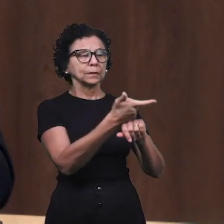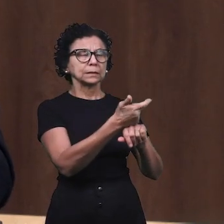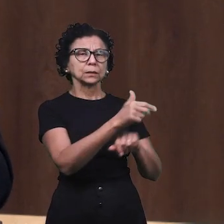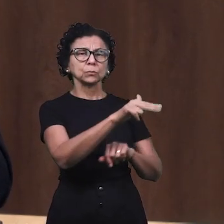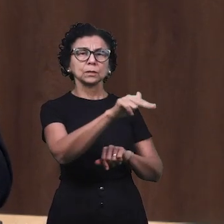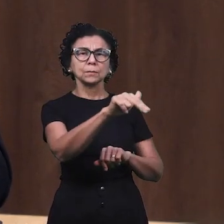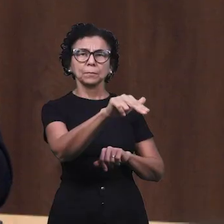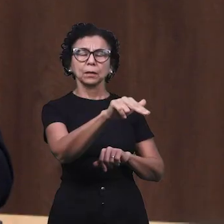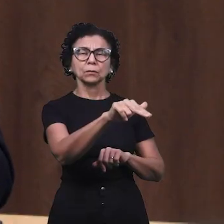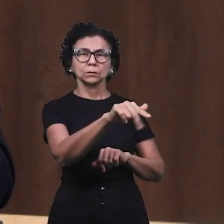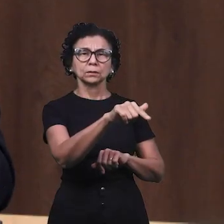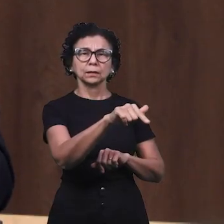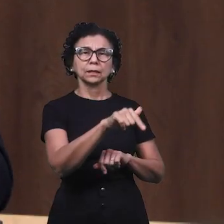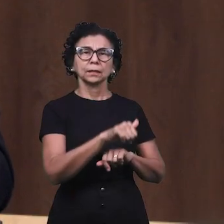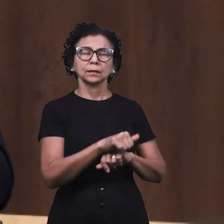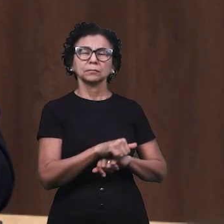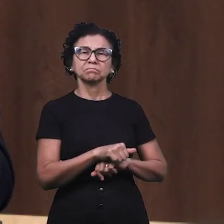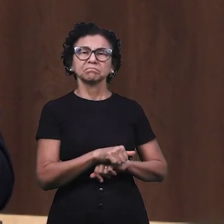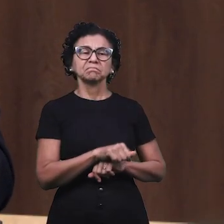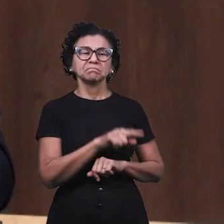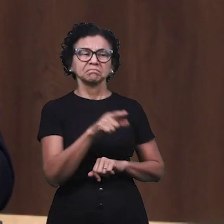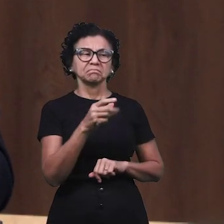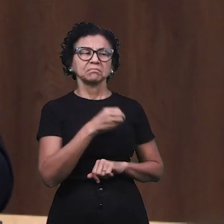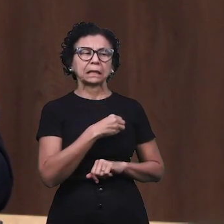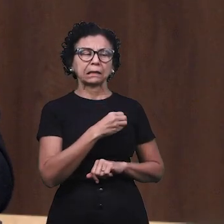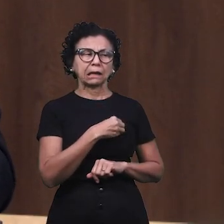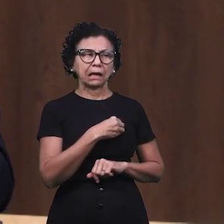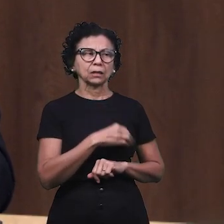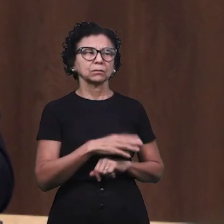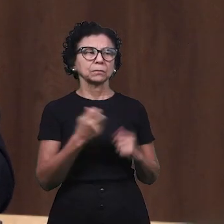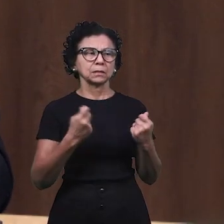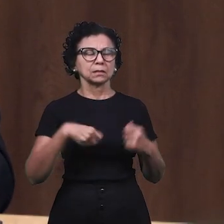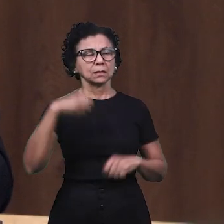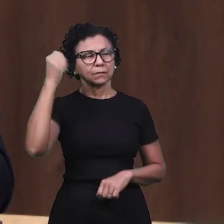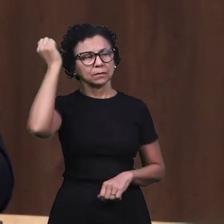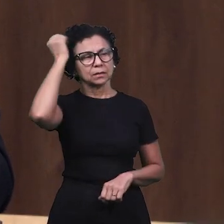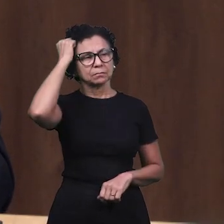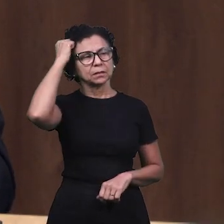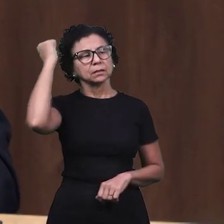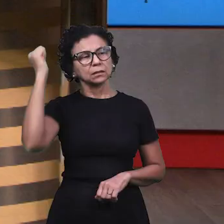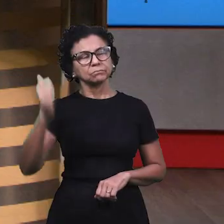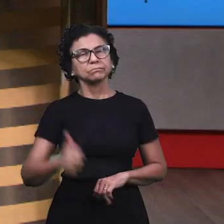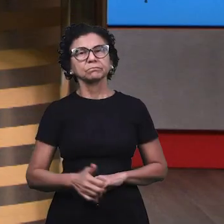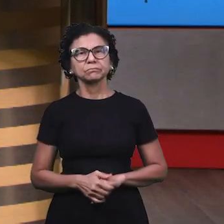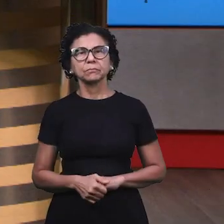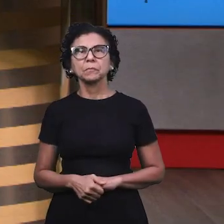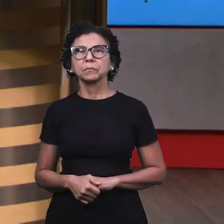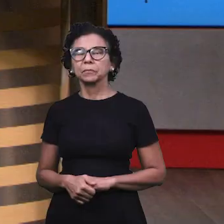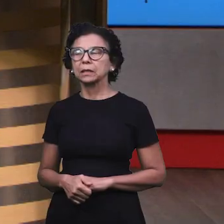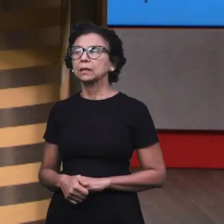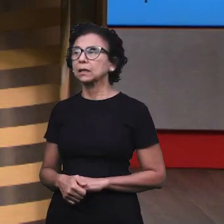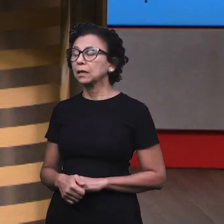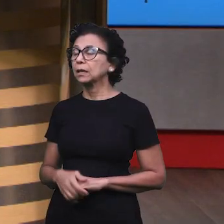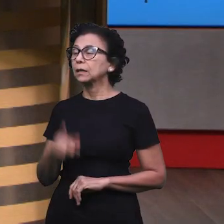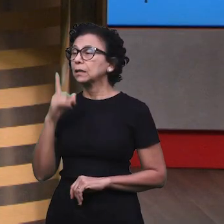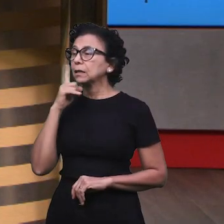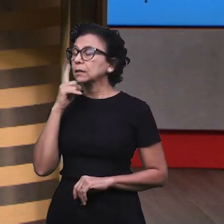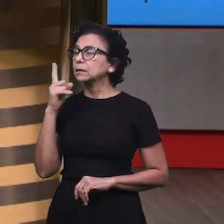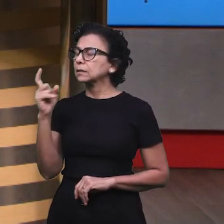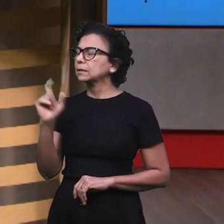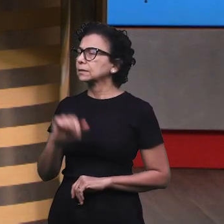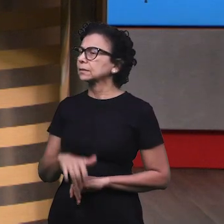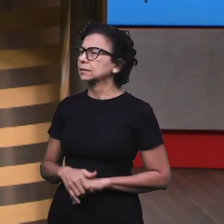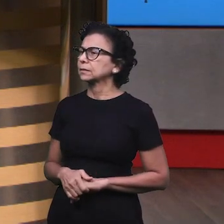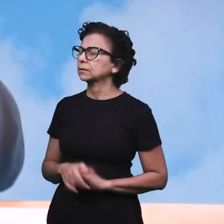de José que eles eram pecadores e que eles precisavam se arrepender, né, pastor Leonardo? Exato, é interessante que